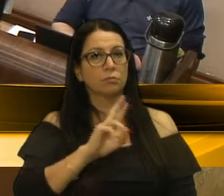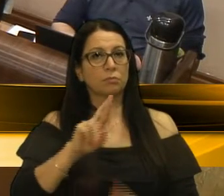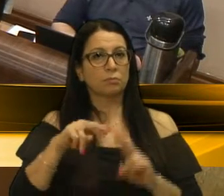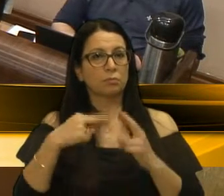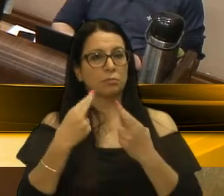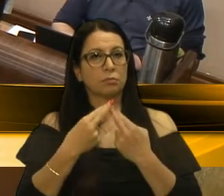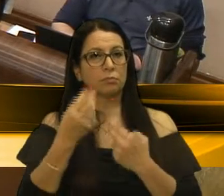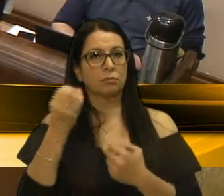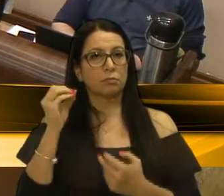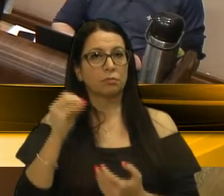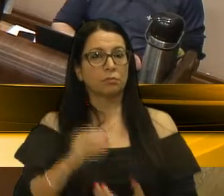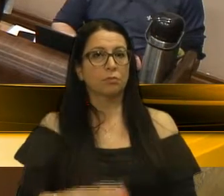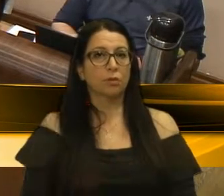porto alegre